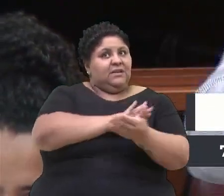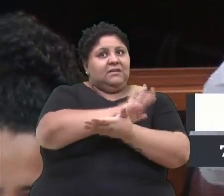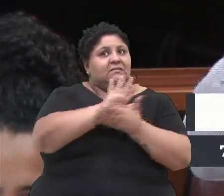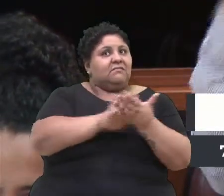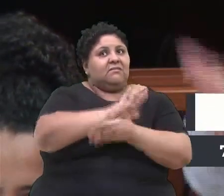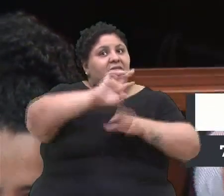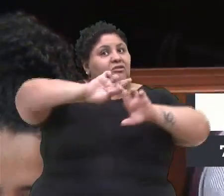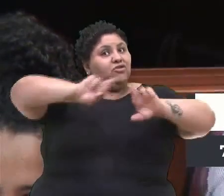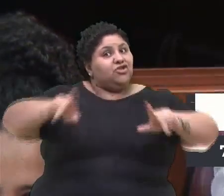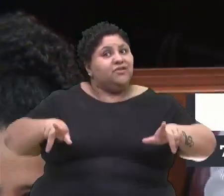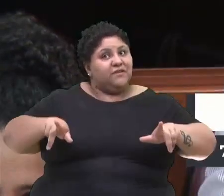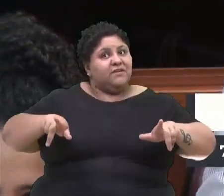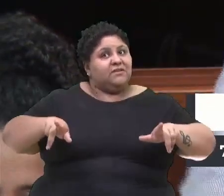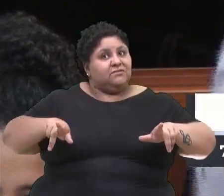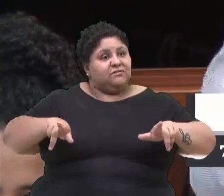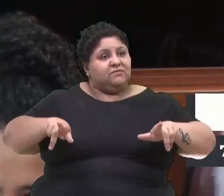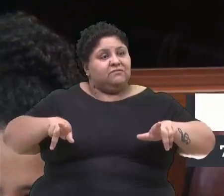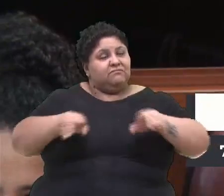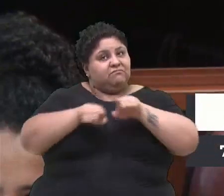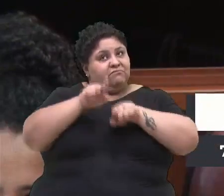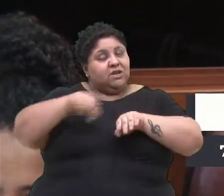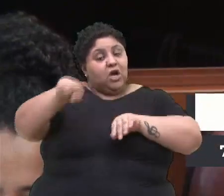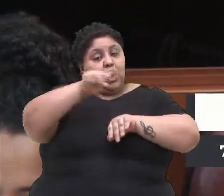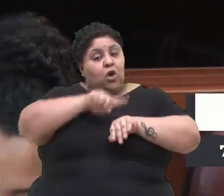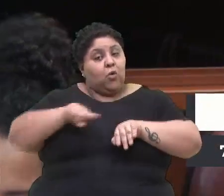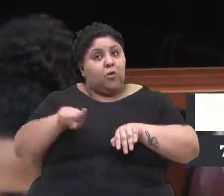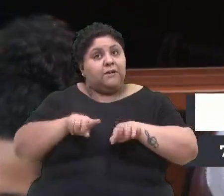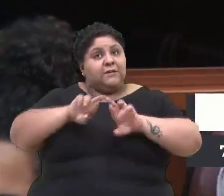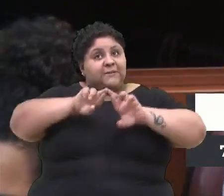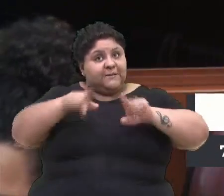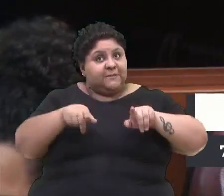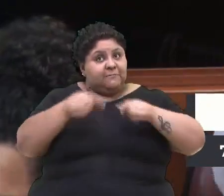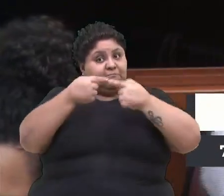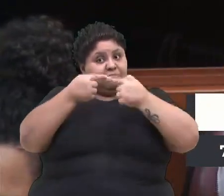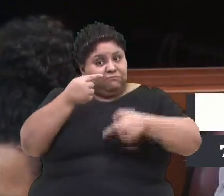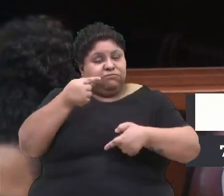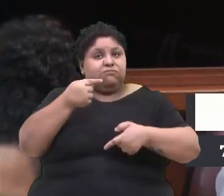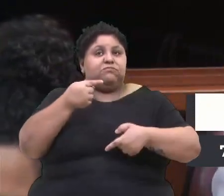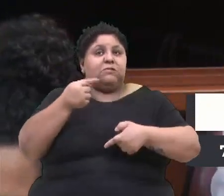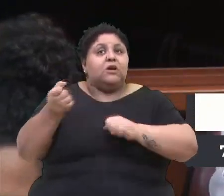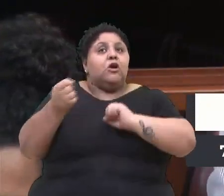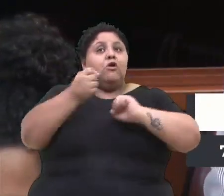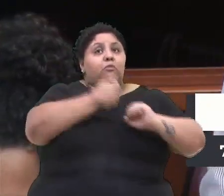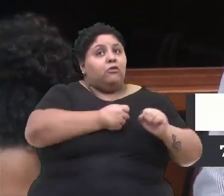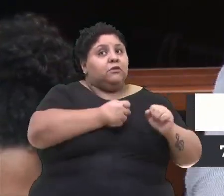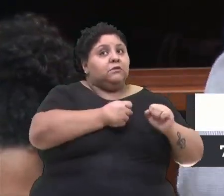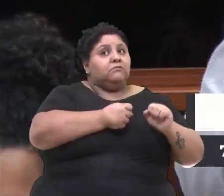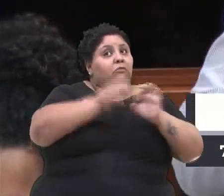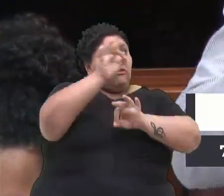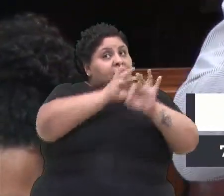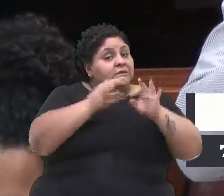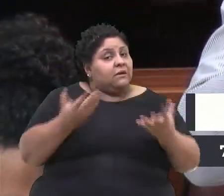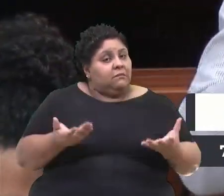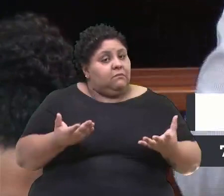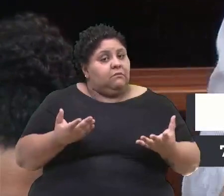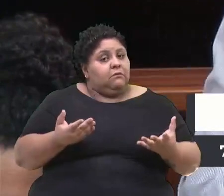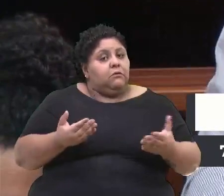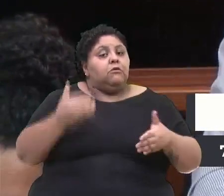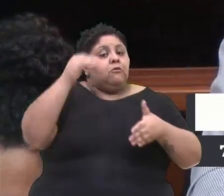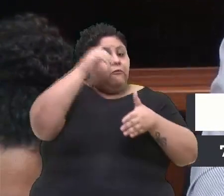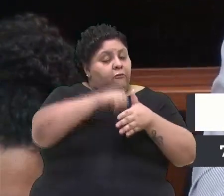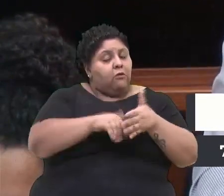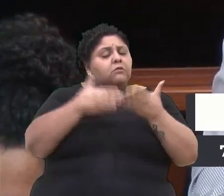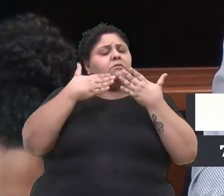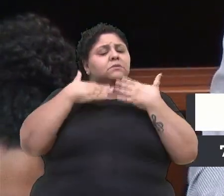hajam disparidades. E quando essas disparidades existirem, elas precisam ser corrigidas. Então, eu quero dizer que voto muito